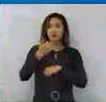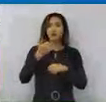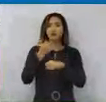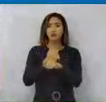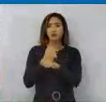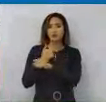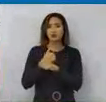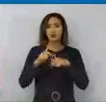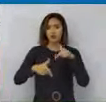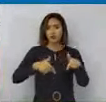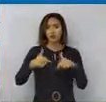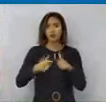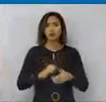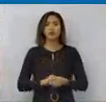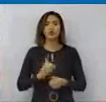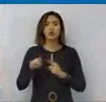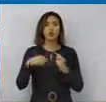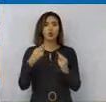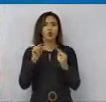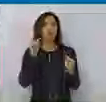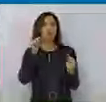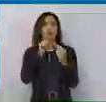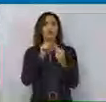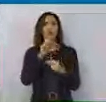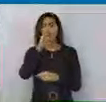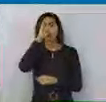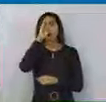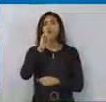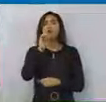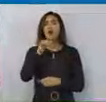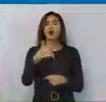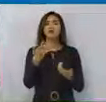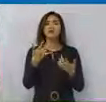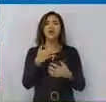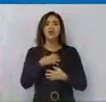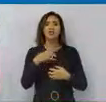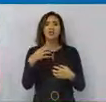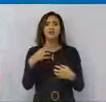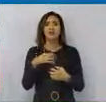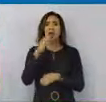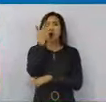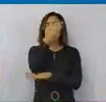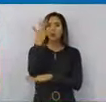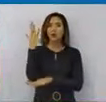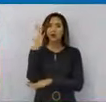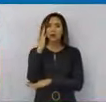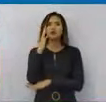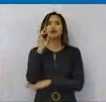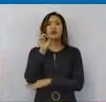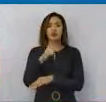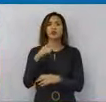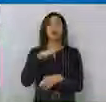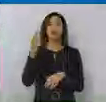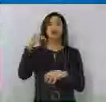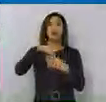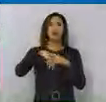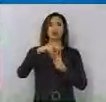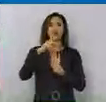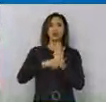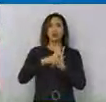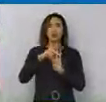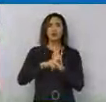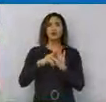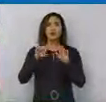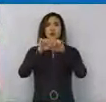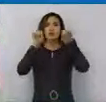operação. O nosso foco maior, por maior sensibilidade ambiental, está no projeto de implantação do